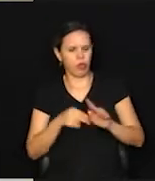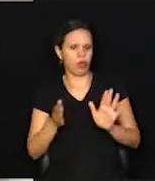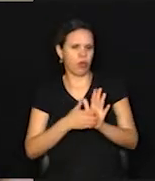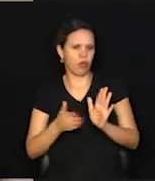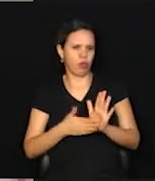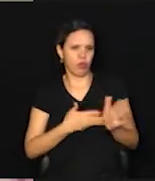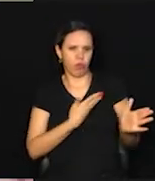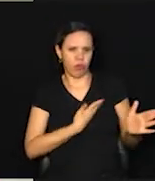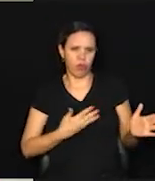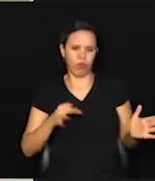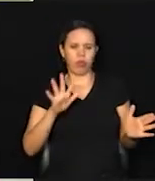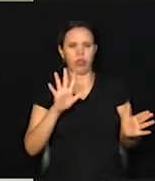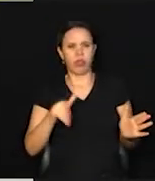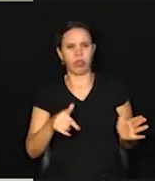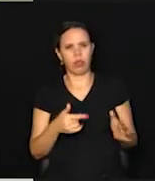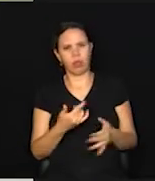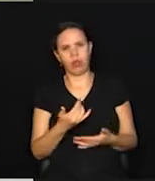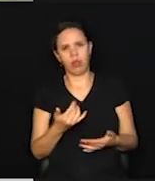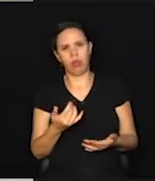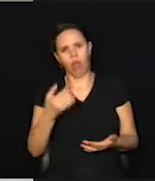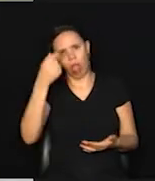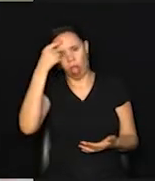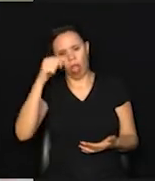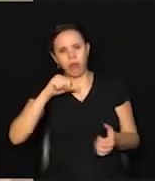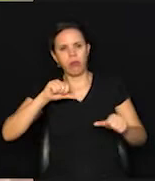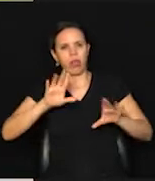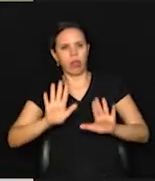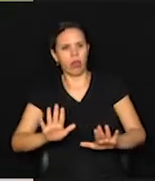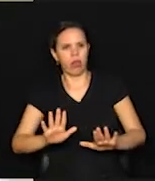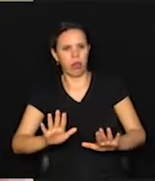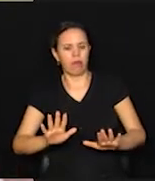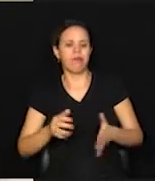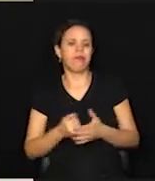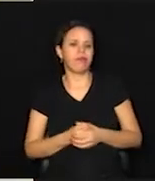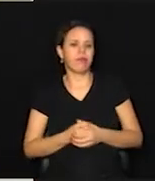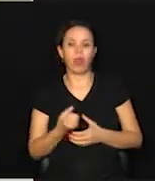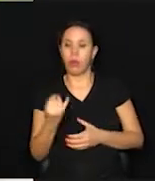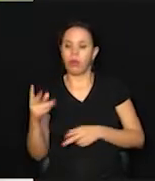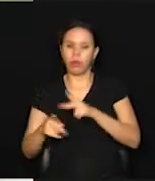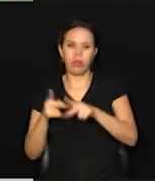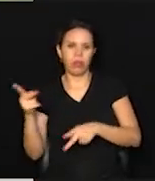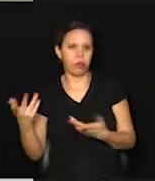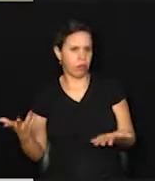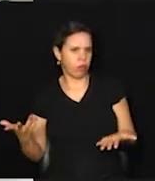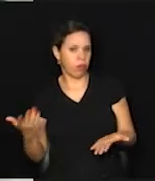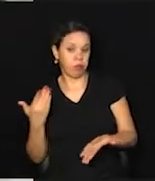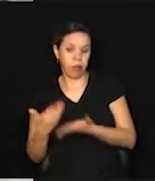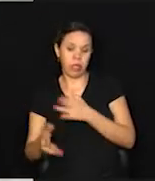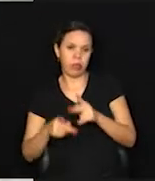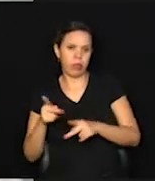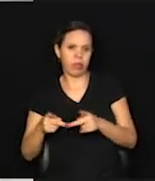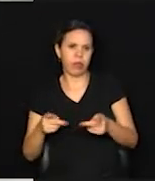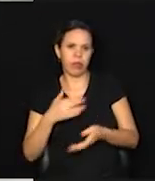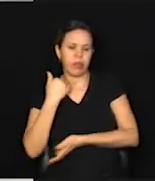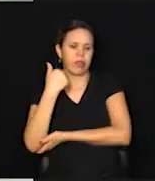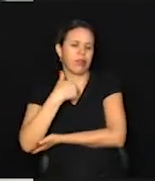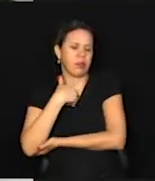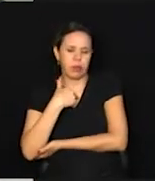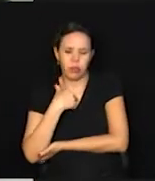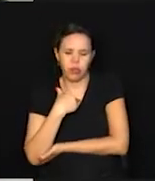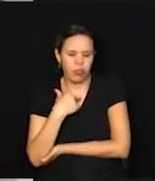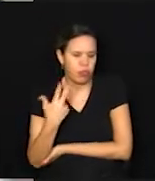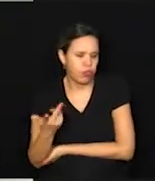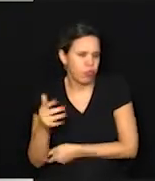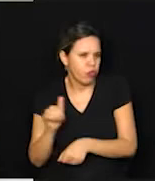inicialmente, porque ela já pressupunha, portanto, que uma parte das vidas irremediavelmente seria perdida, uma vez que não se podia, que